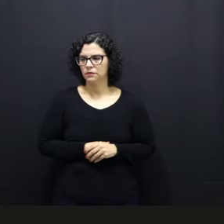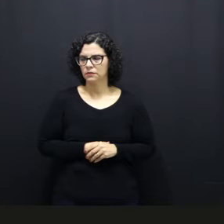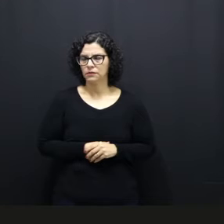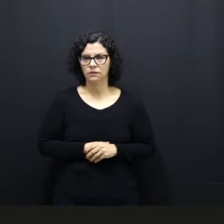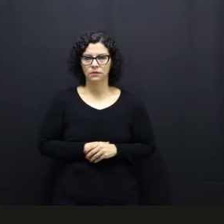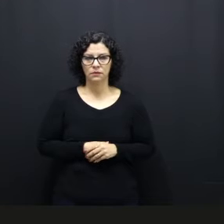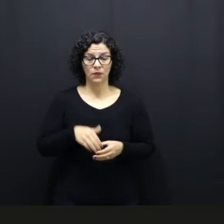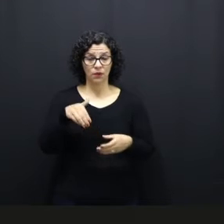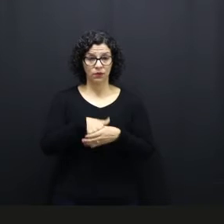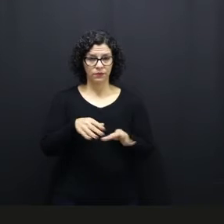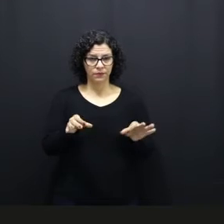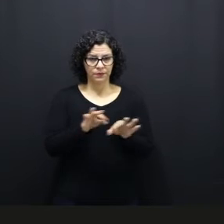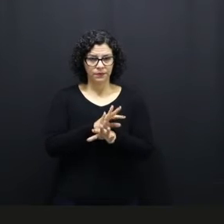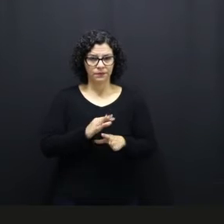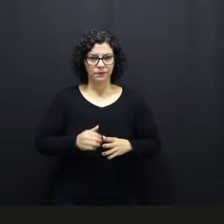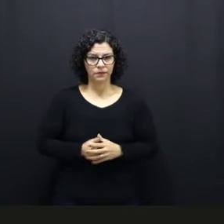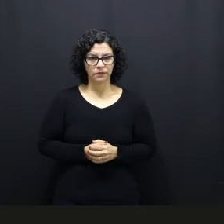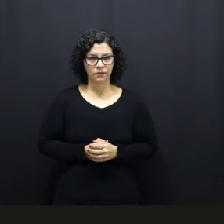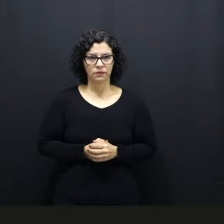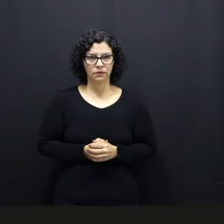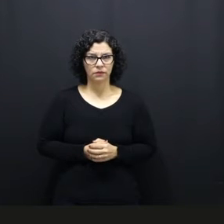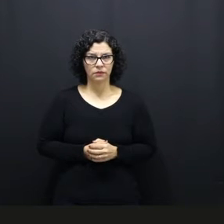a votação encerrada